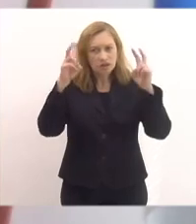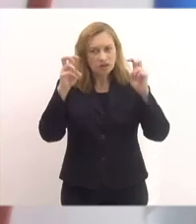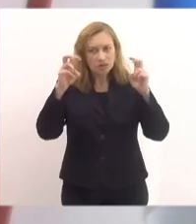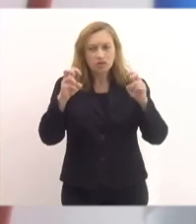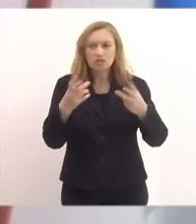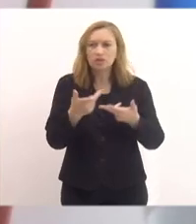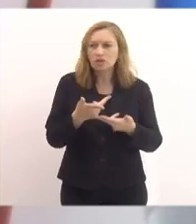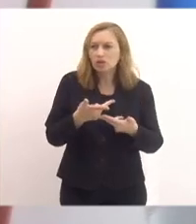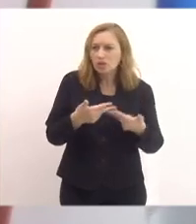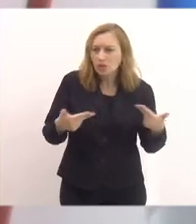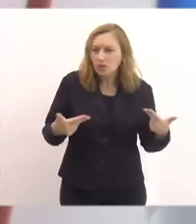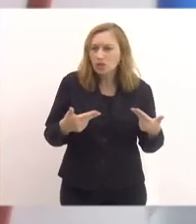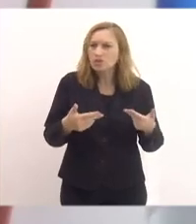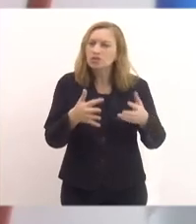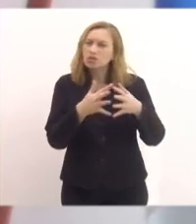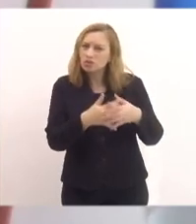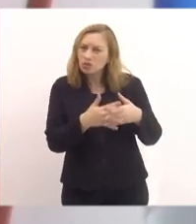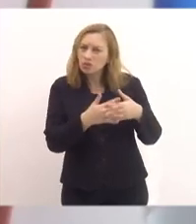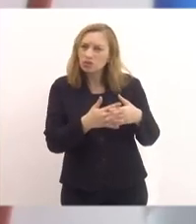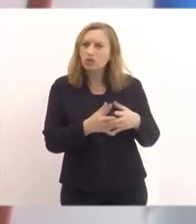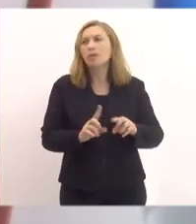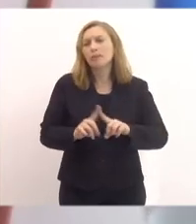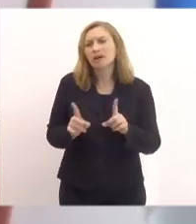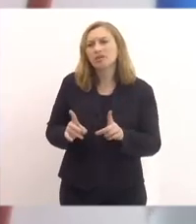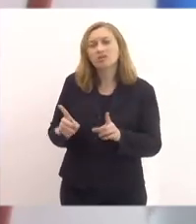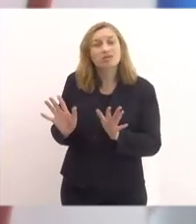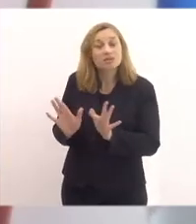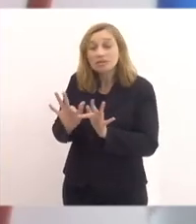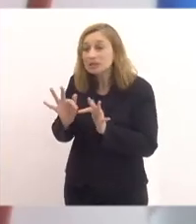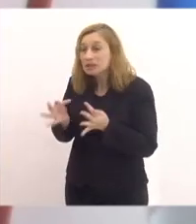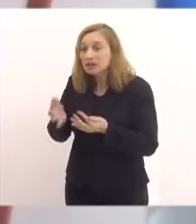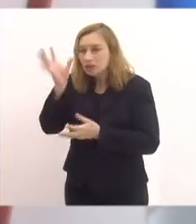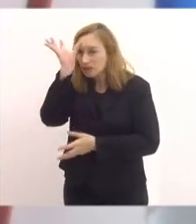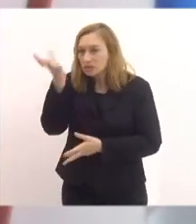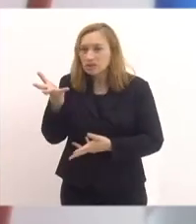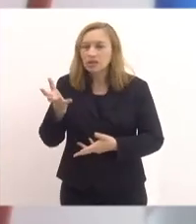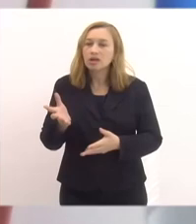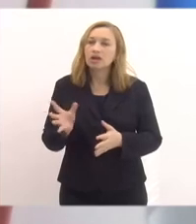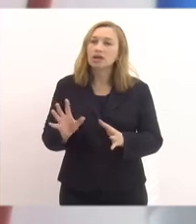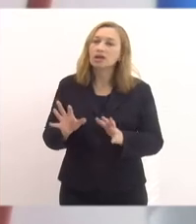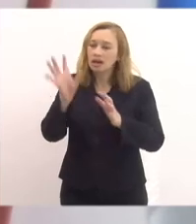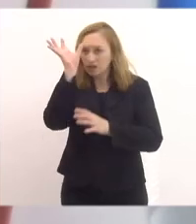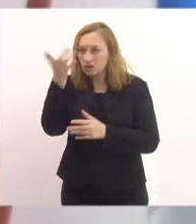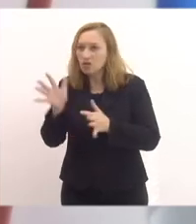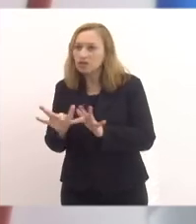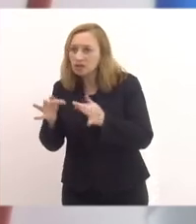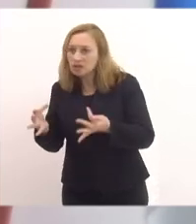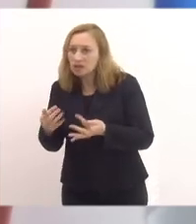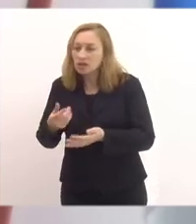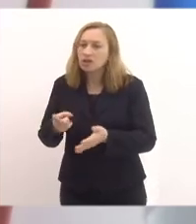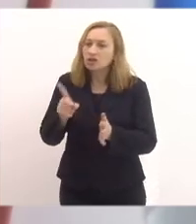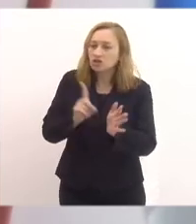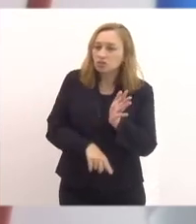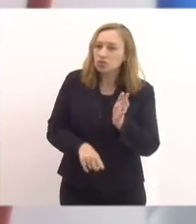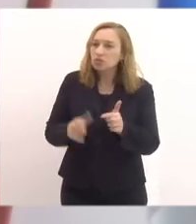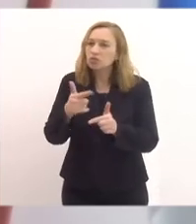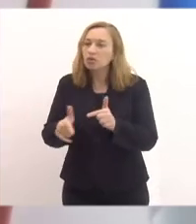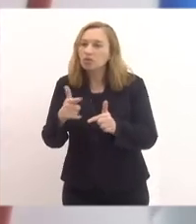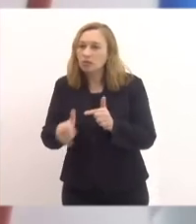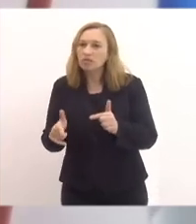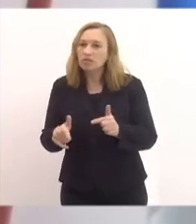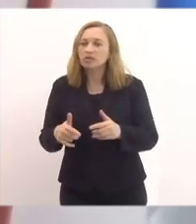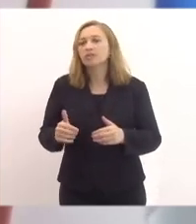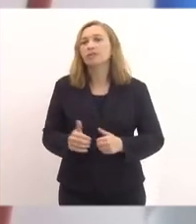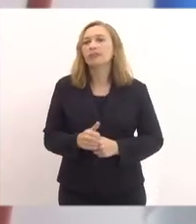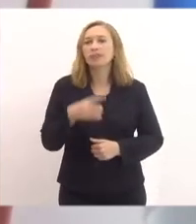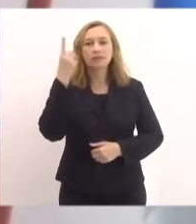que são mais complexas, mas tem coisas que são mais simples. E quando você resolve o simples, você diminui a quantidade de problemas graves para enfrentar.